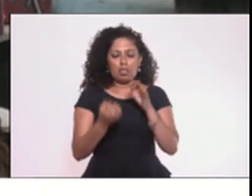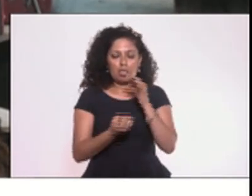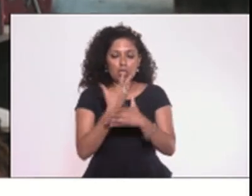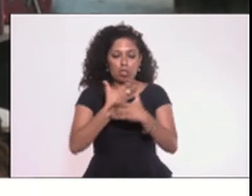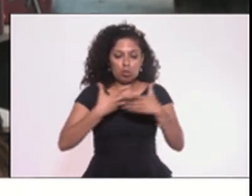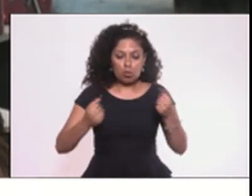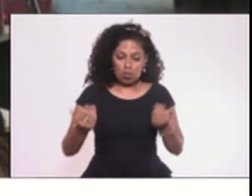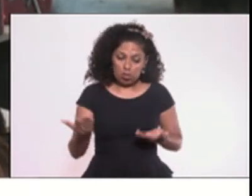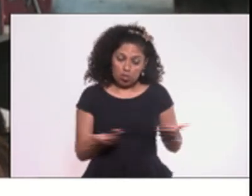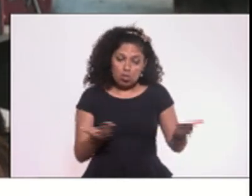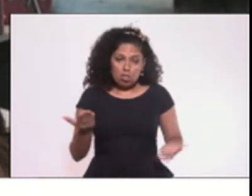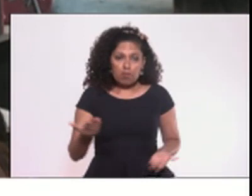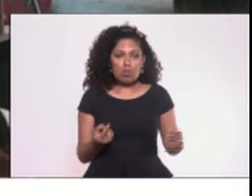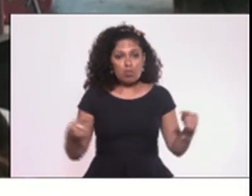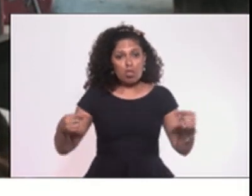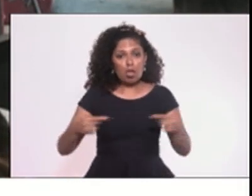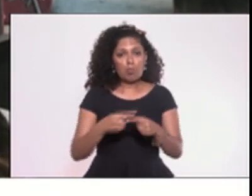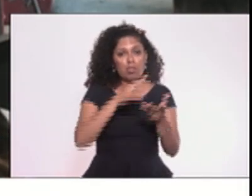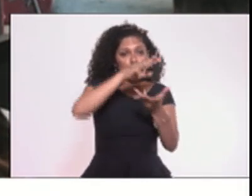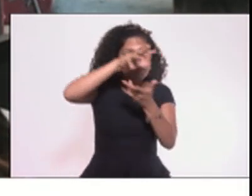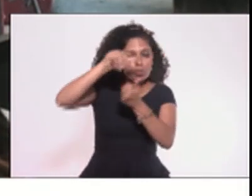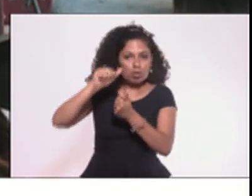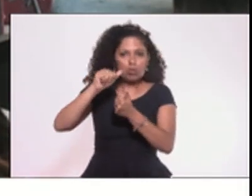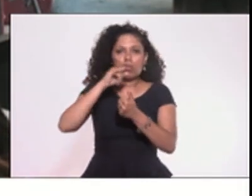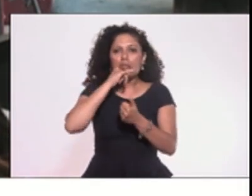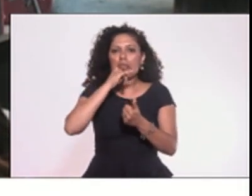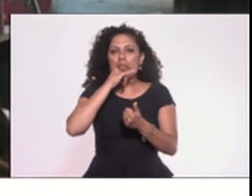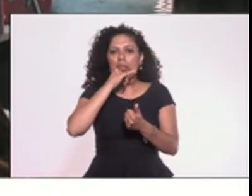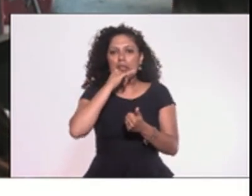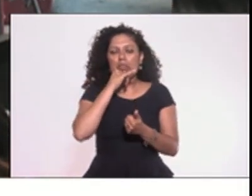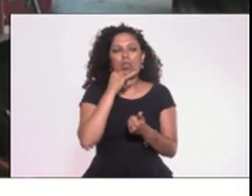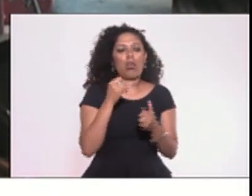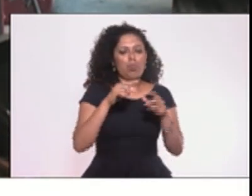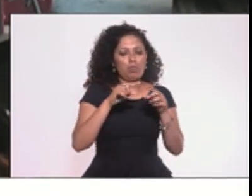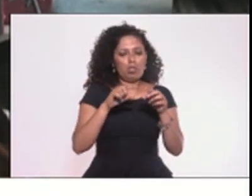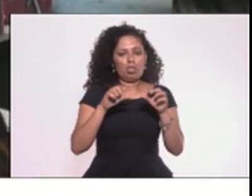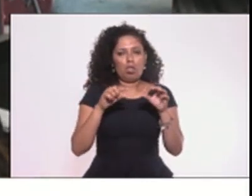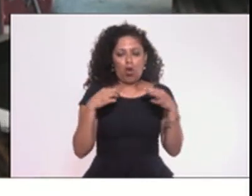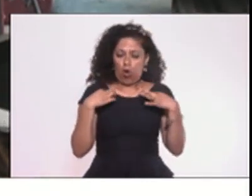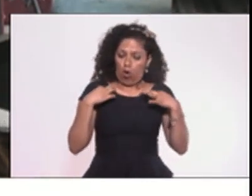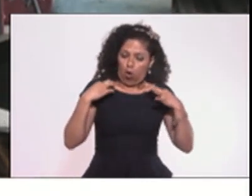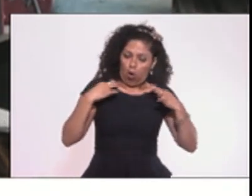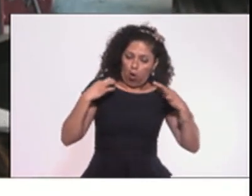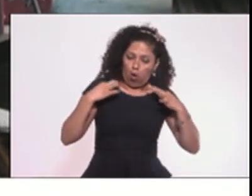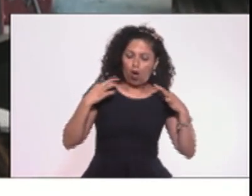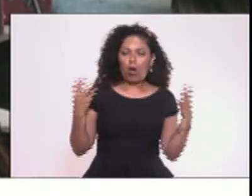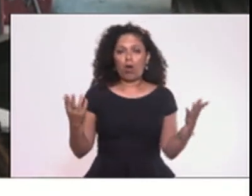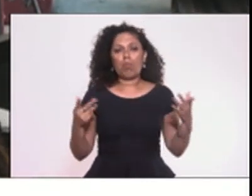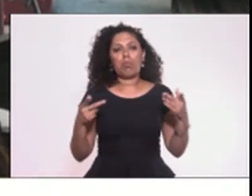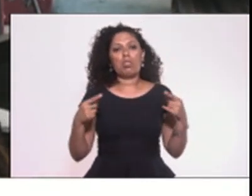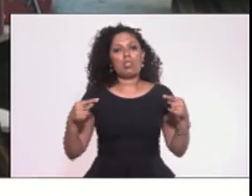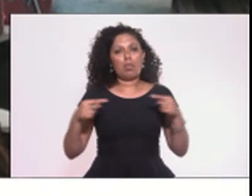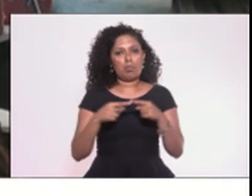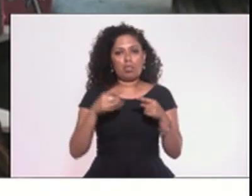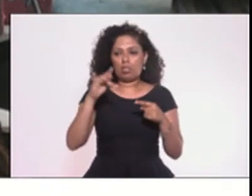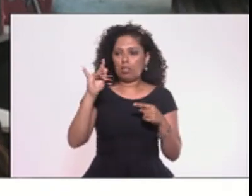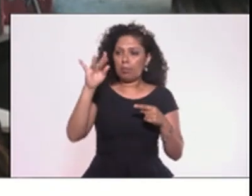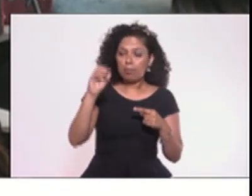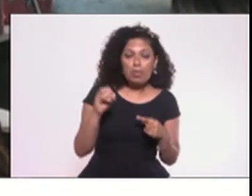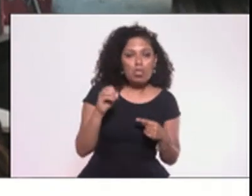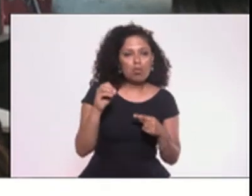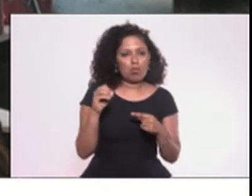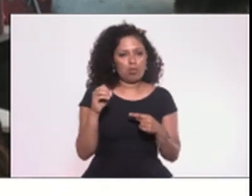serviços sustentáveis, como, por exemplo, embalagens inteligentes, roupas biodegradáveis, sabia?